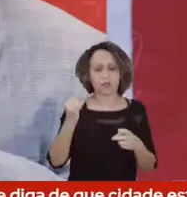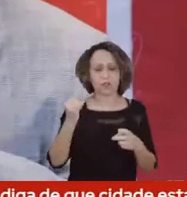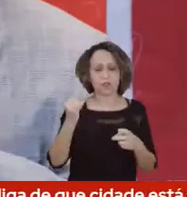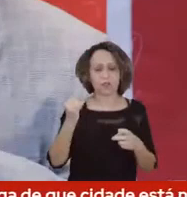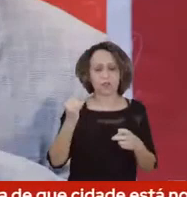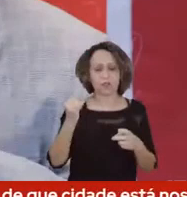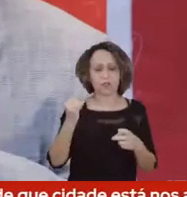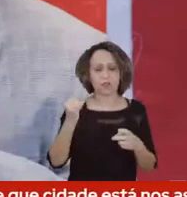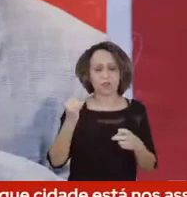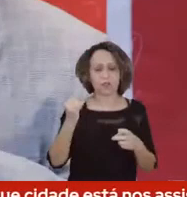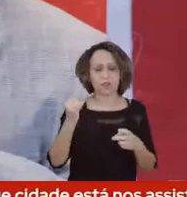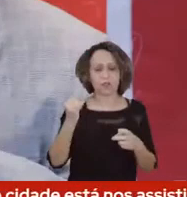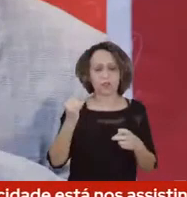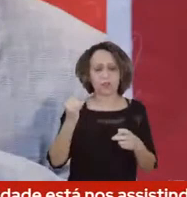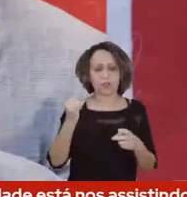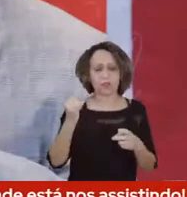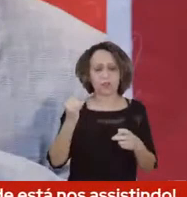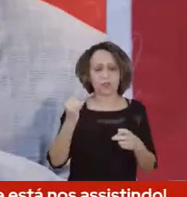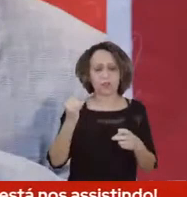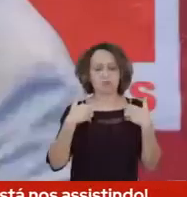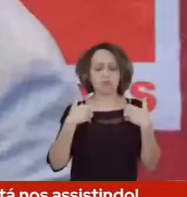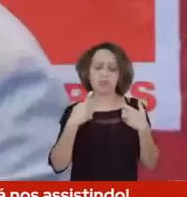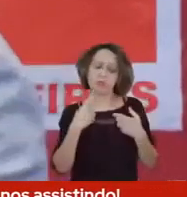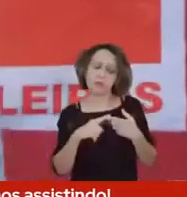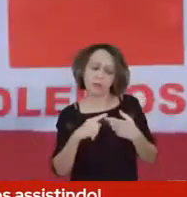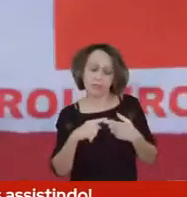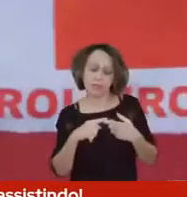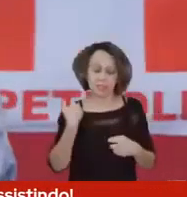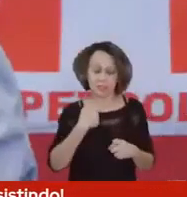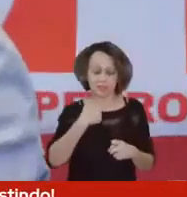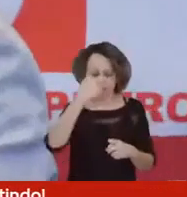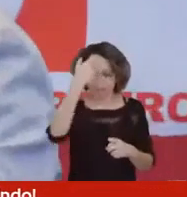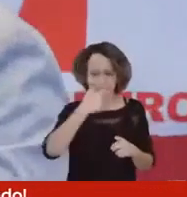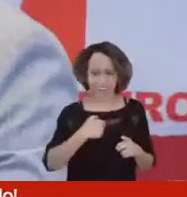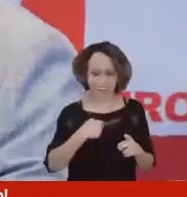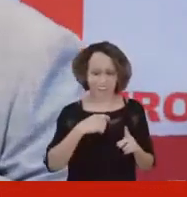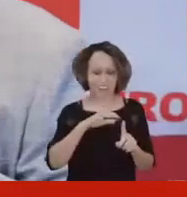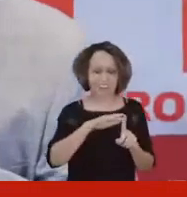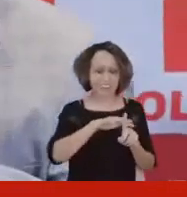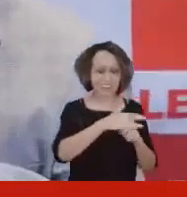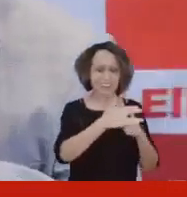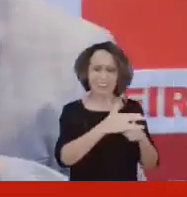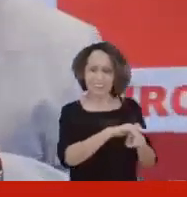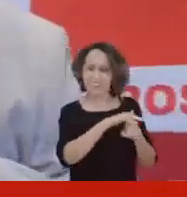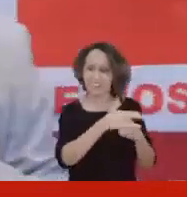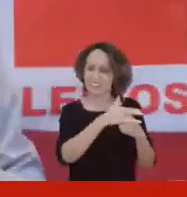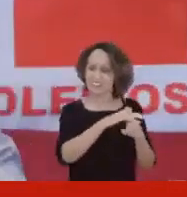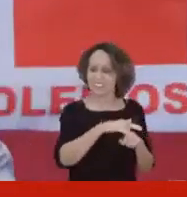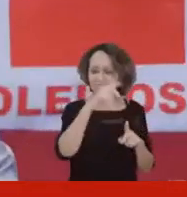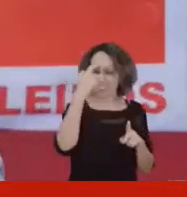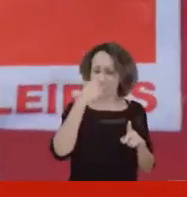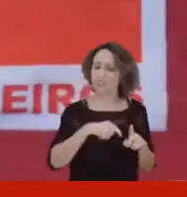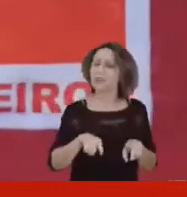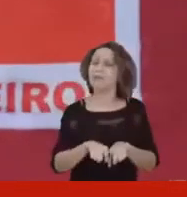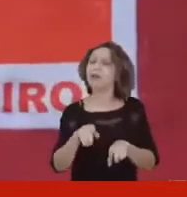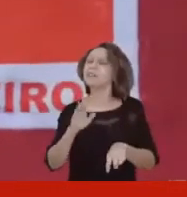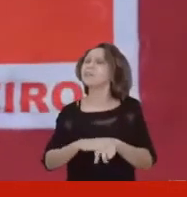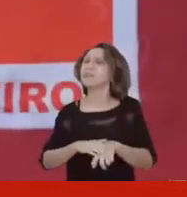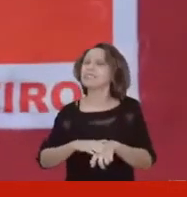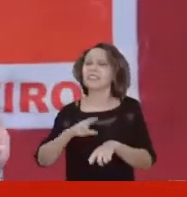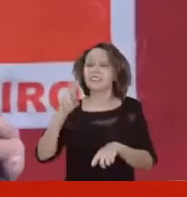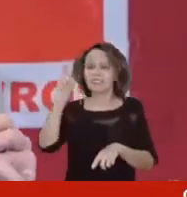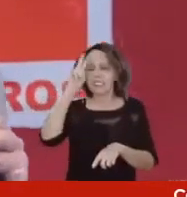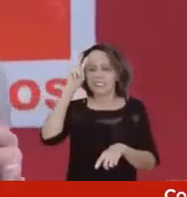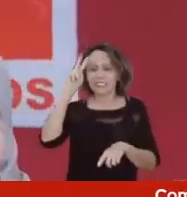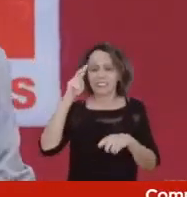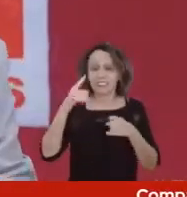eu dizia que era socialista, a maior capitalização da história do capitalismo foi feita com a Petrobras na